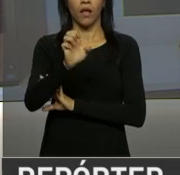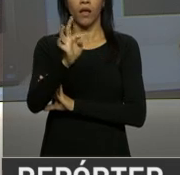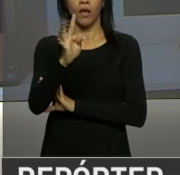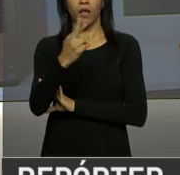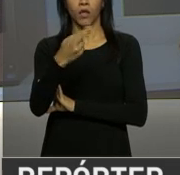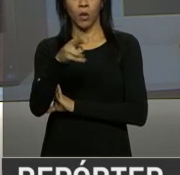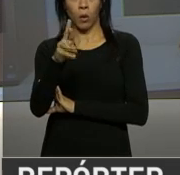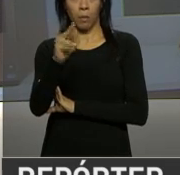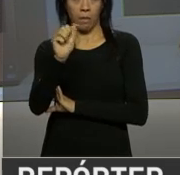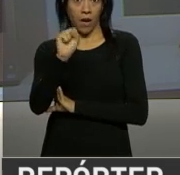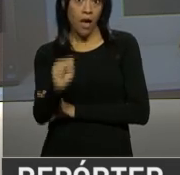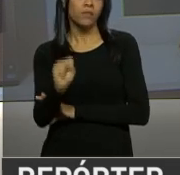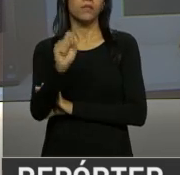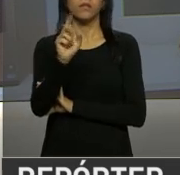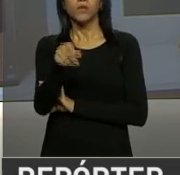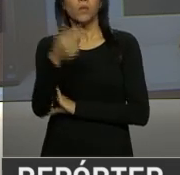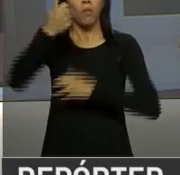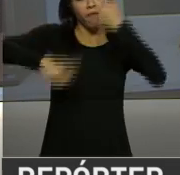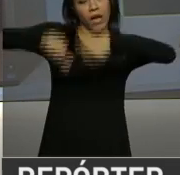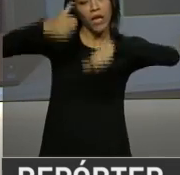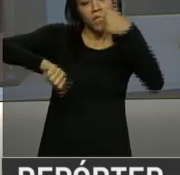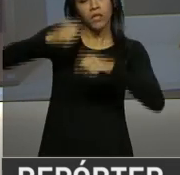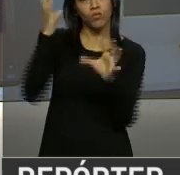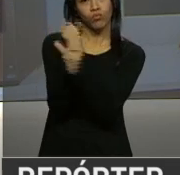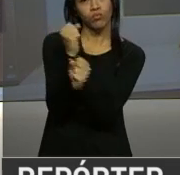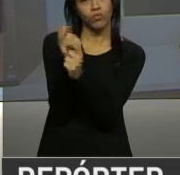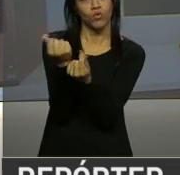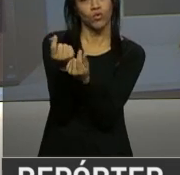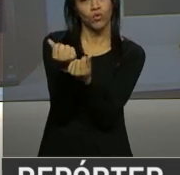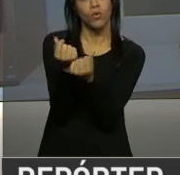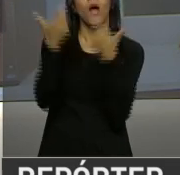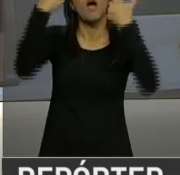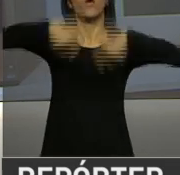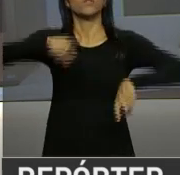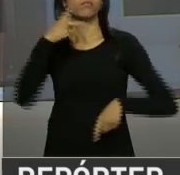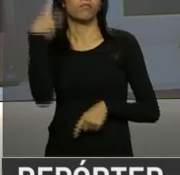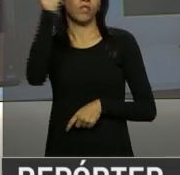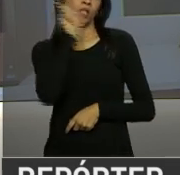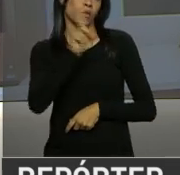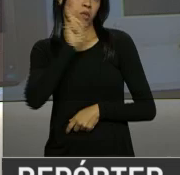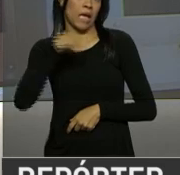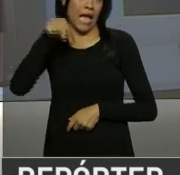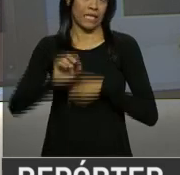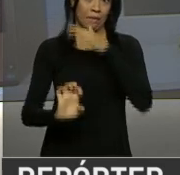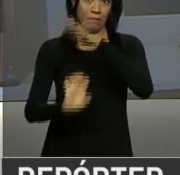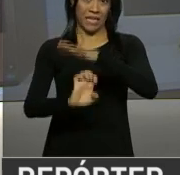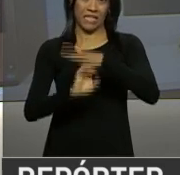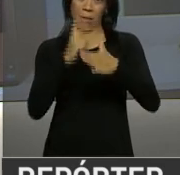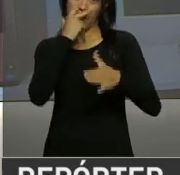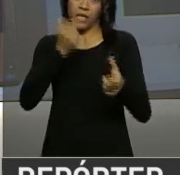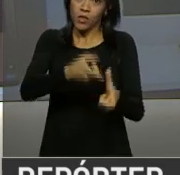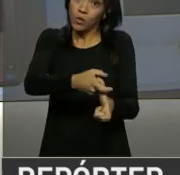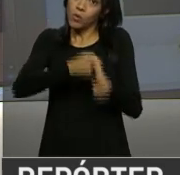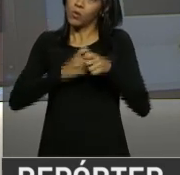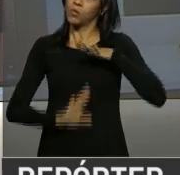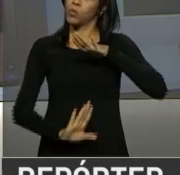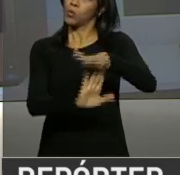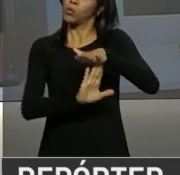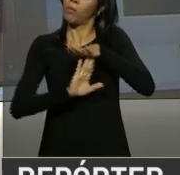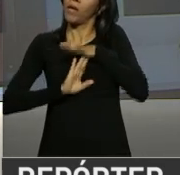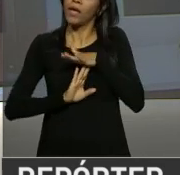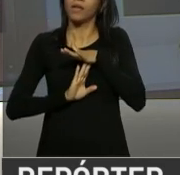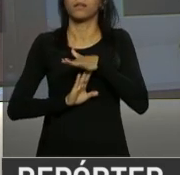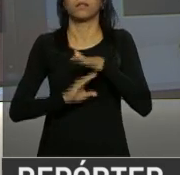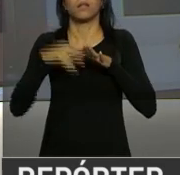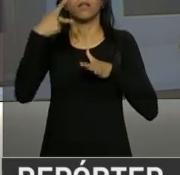para apresentar um balanço financeiro nos Estados Unidos. A companhia corre o risco de ter a negociação de suas ações suspensa na